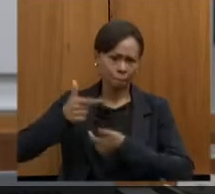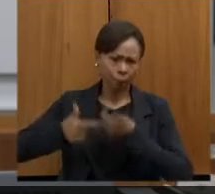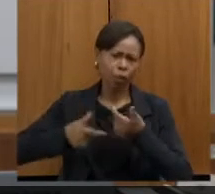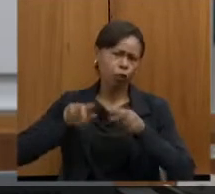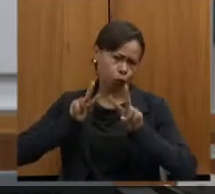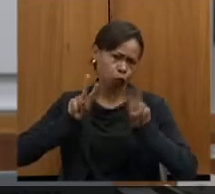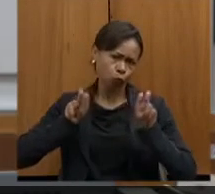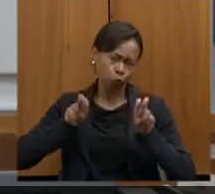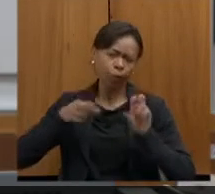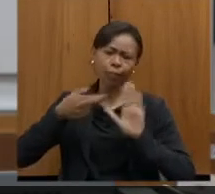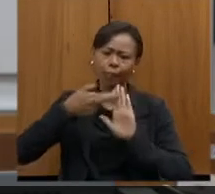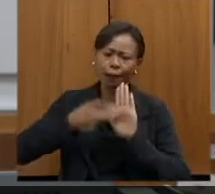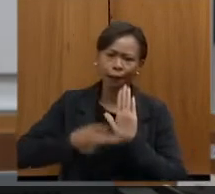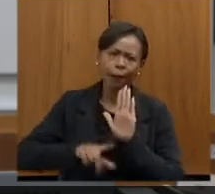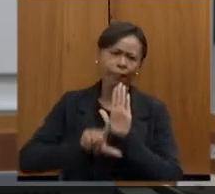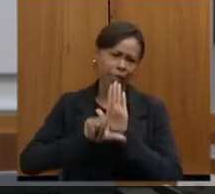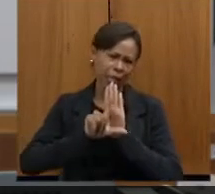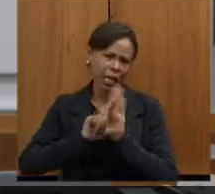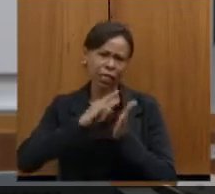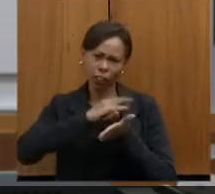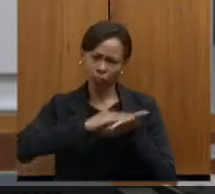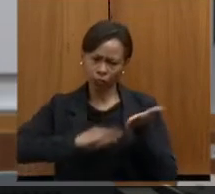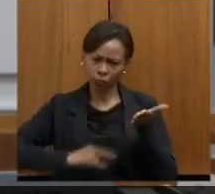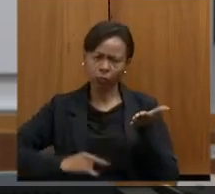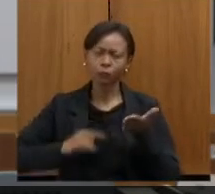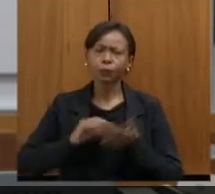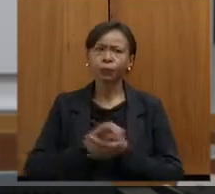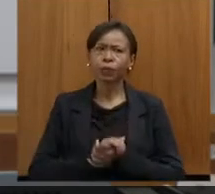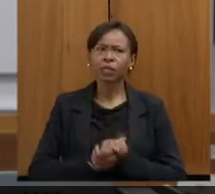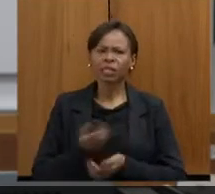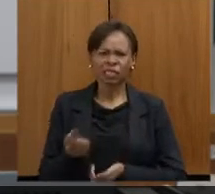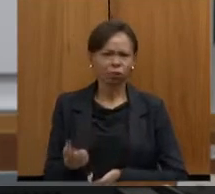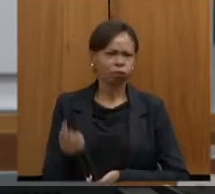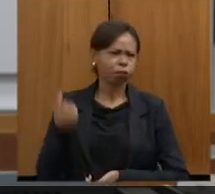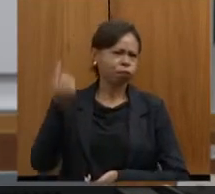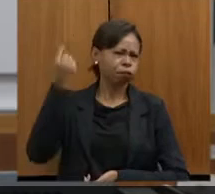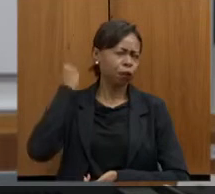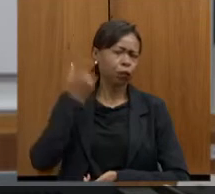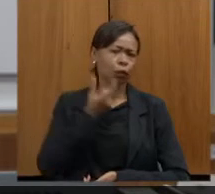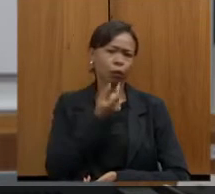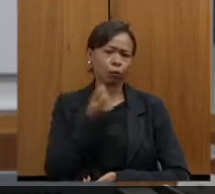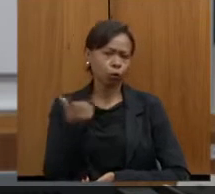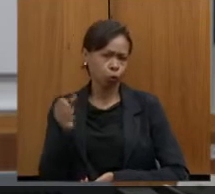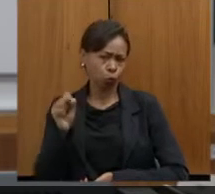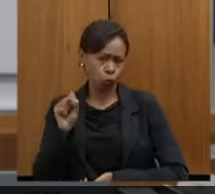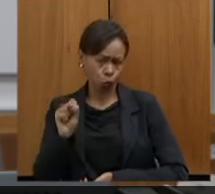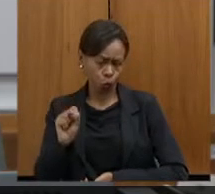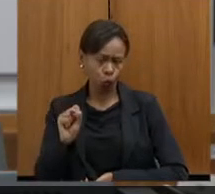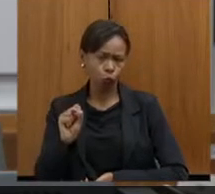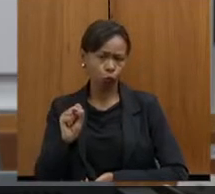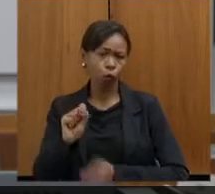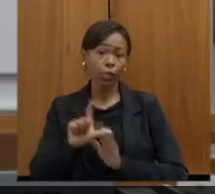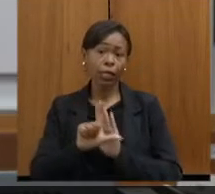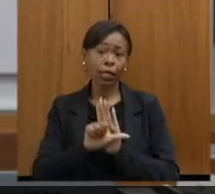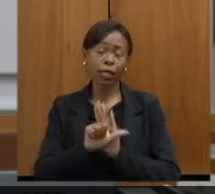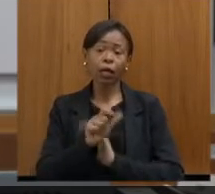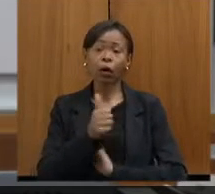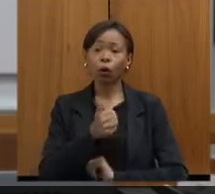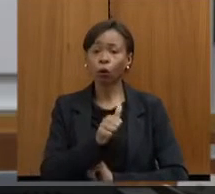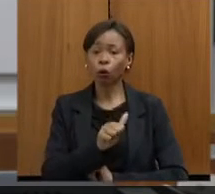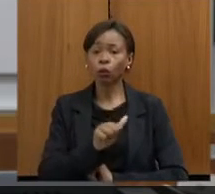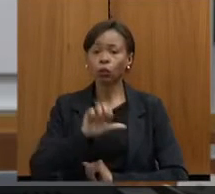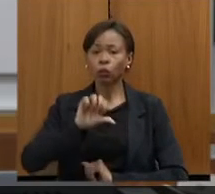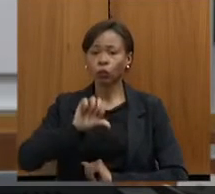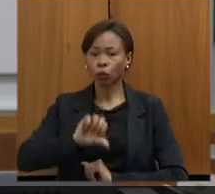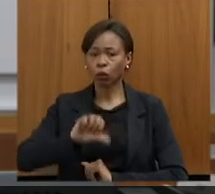2007, 2008, enfim, no âmbito da Lei 11.977.